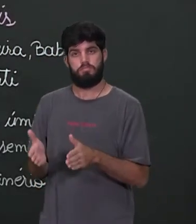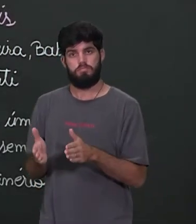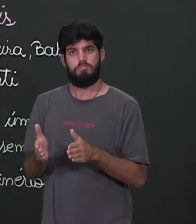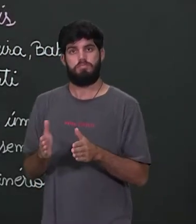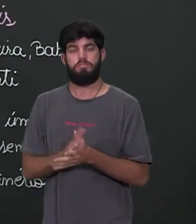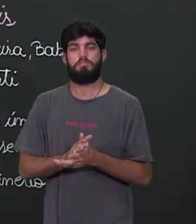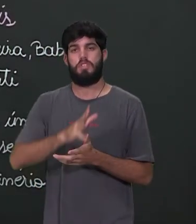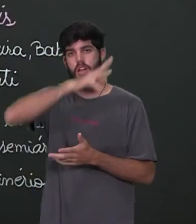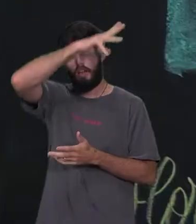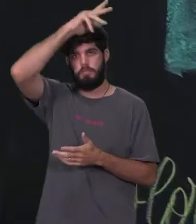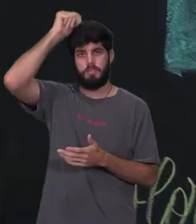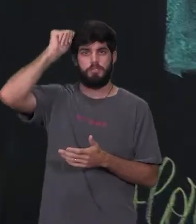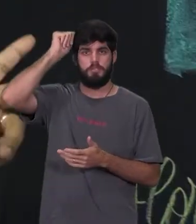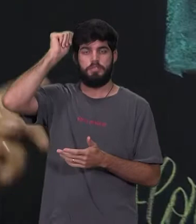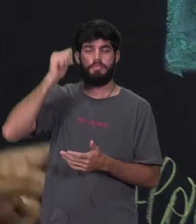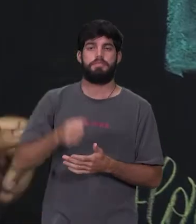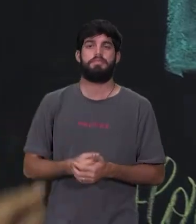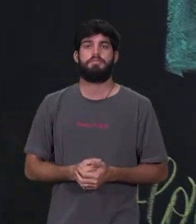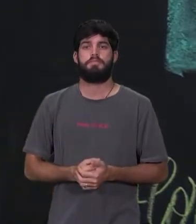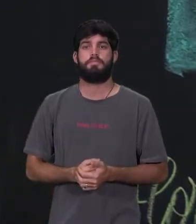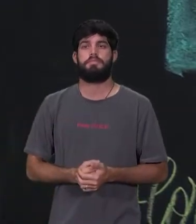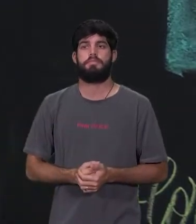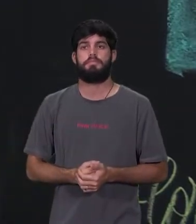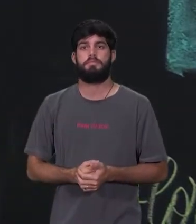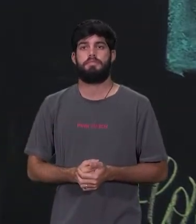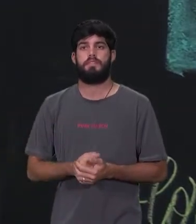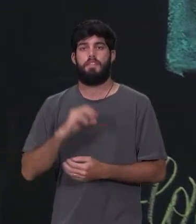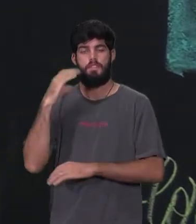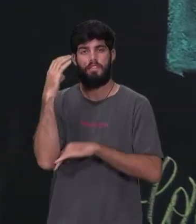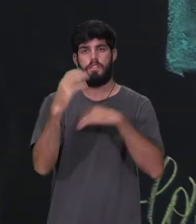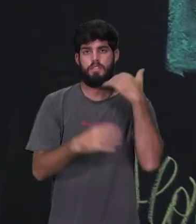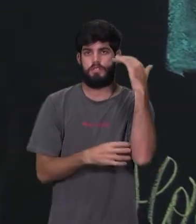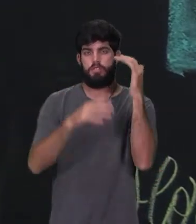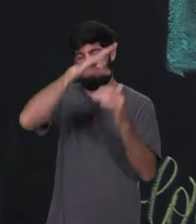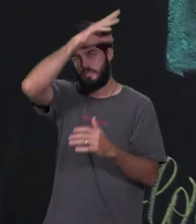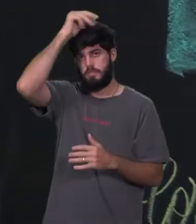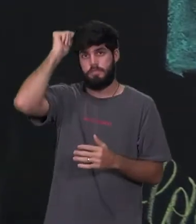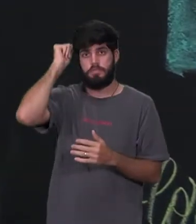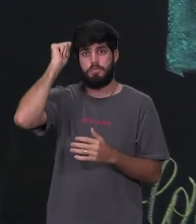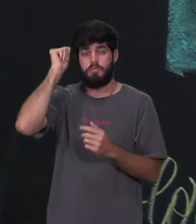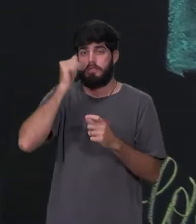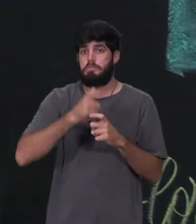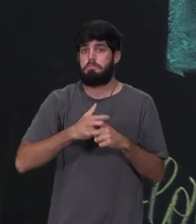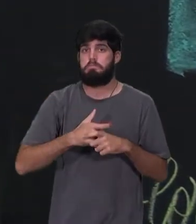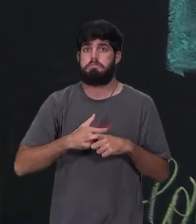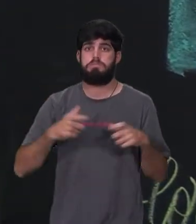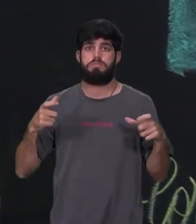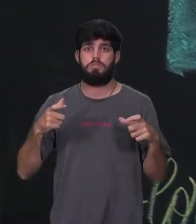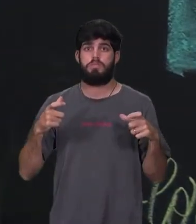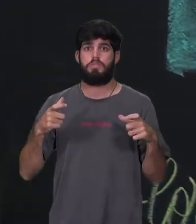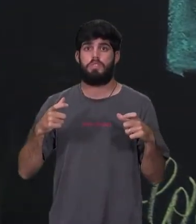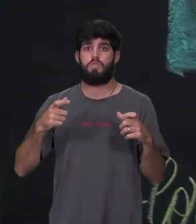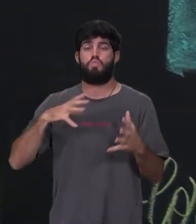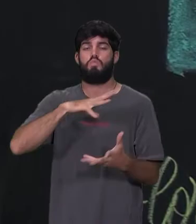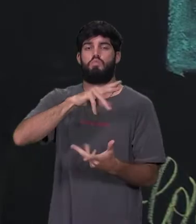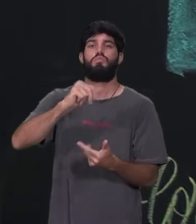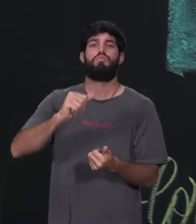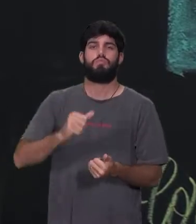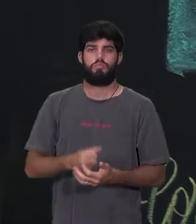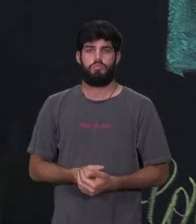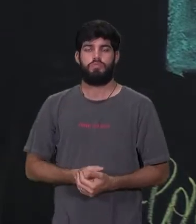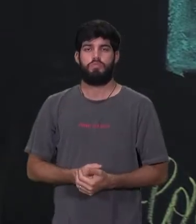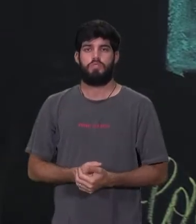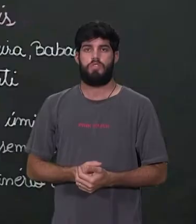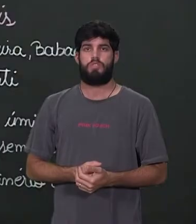floresta amazônica. Falando da floresta amazônica, ela é a maior floresta tropical do mundo.